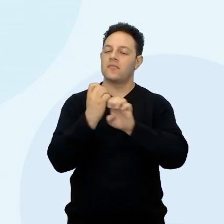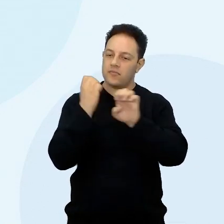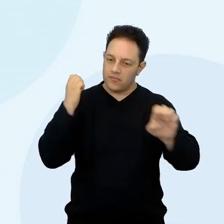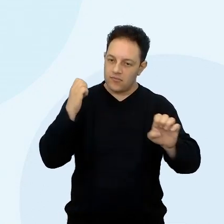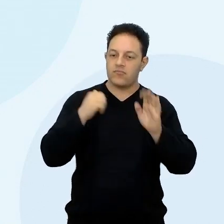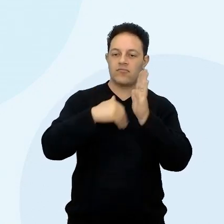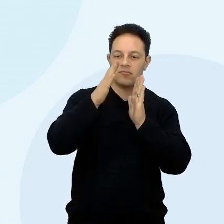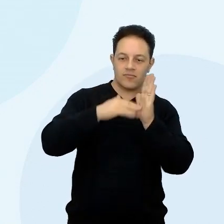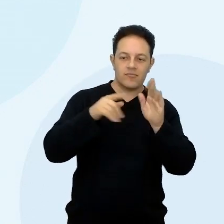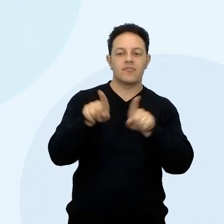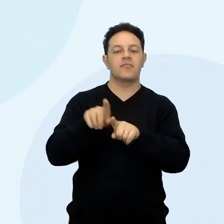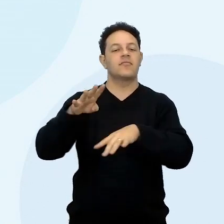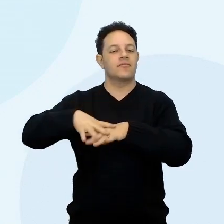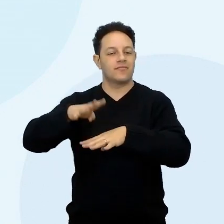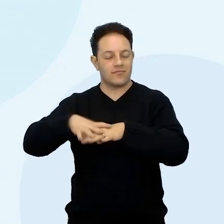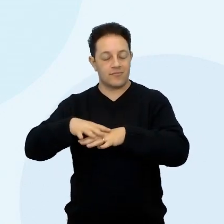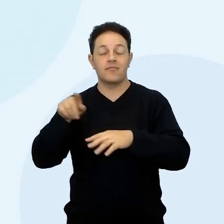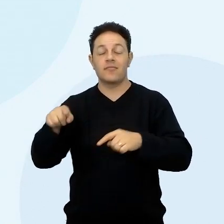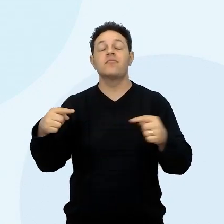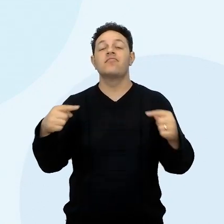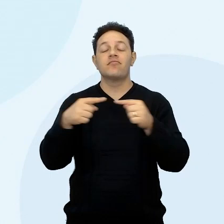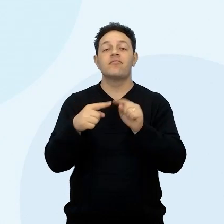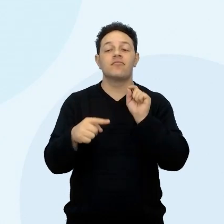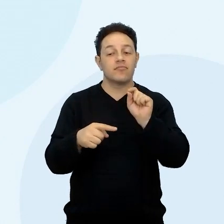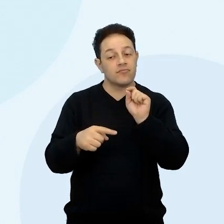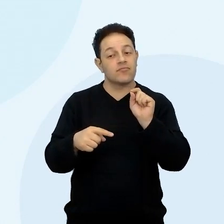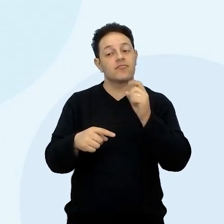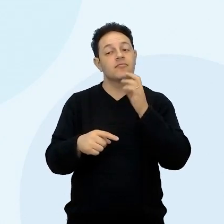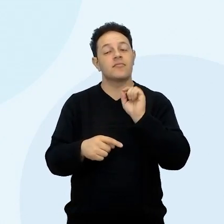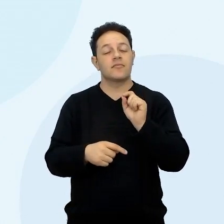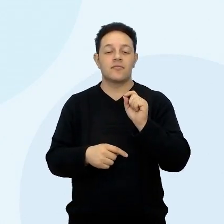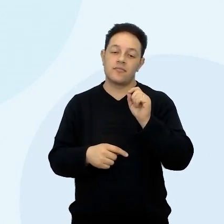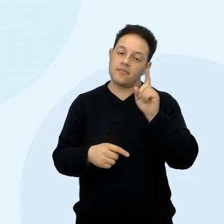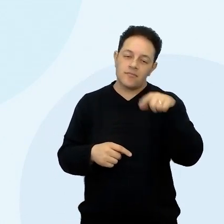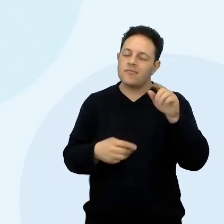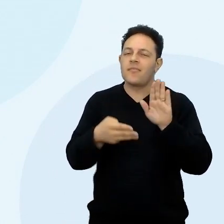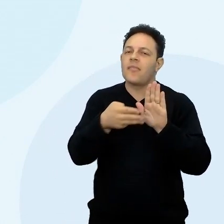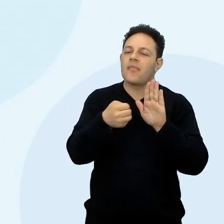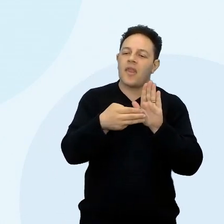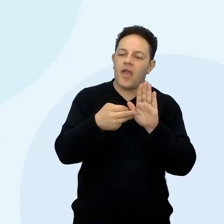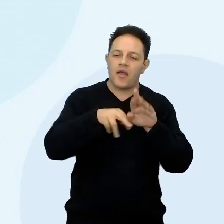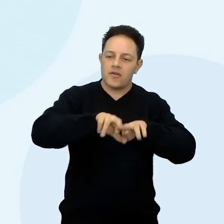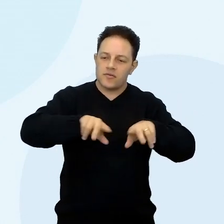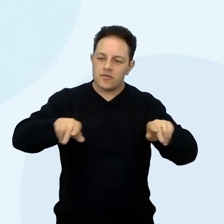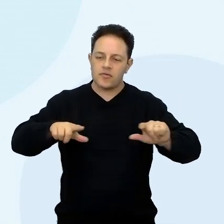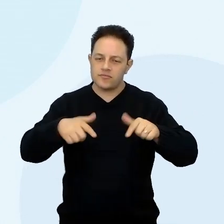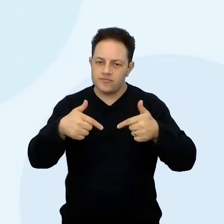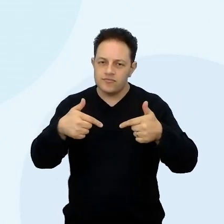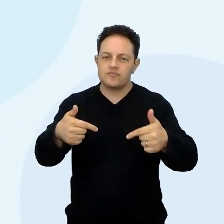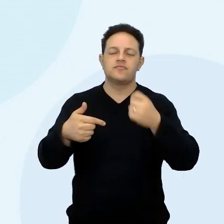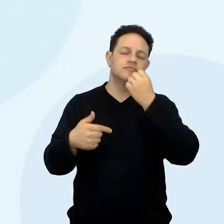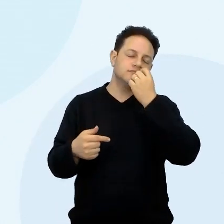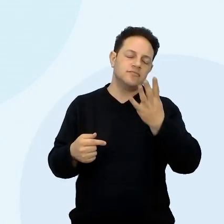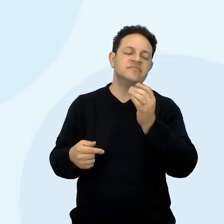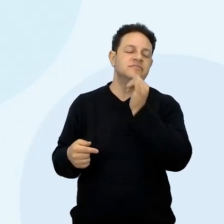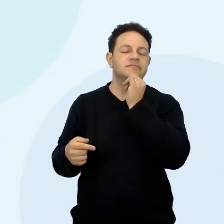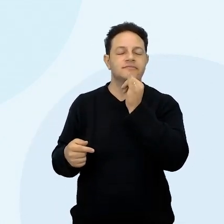que, aliás, é uma abordagem muito relacionada às metodologias ativas, né, que vem,